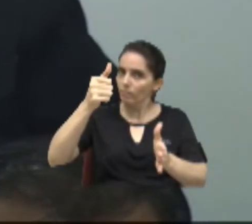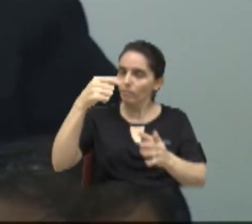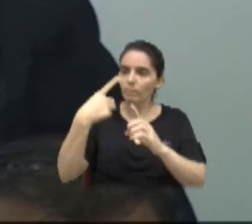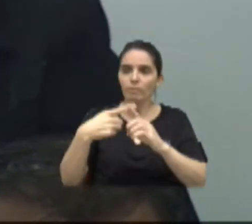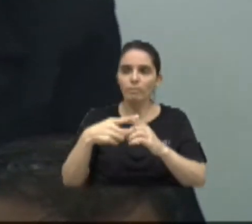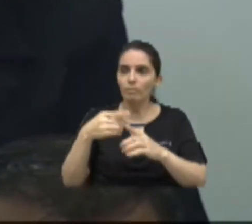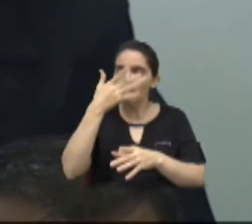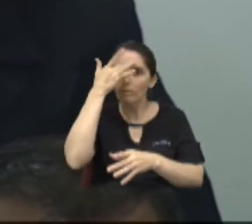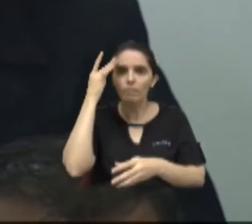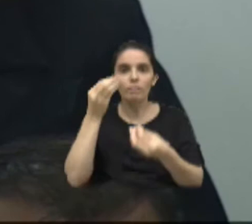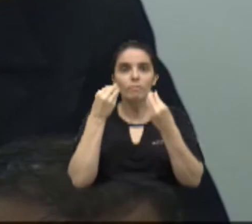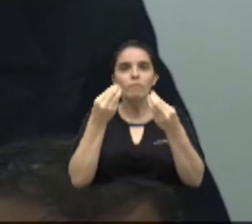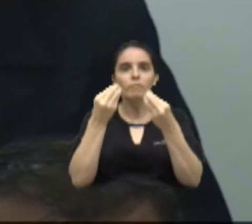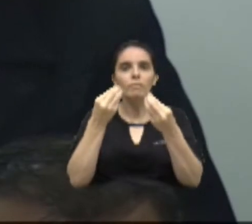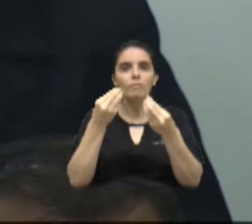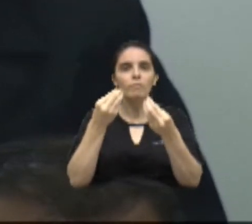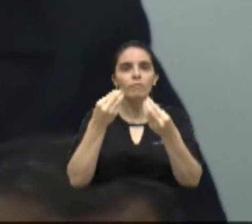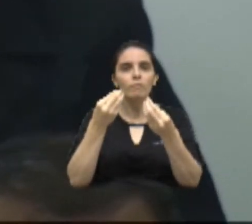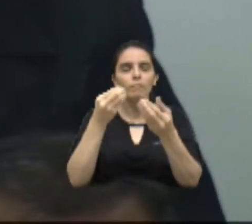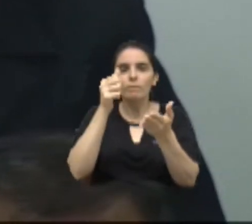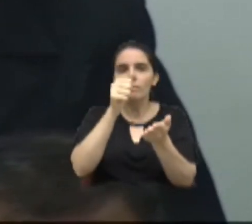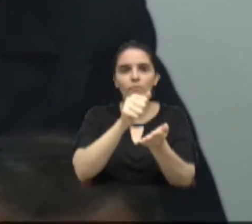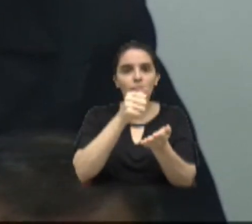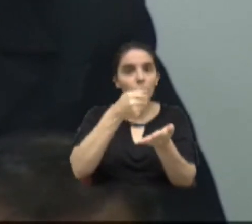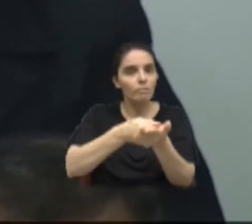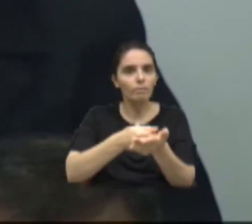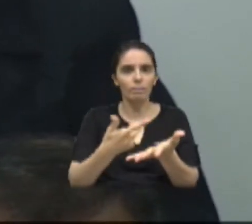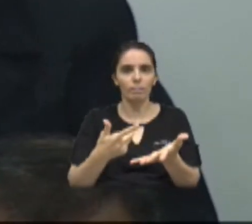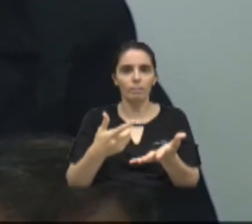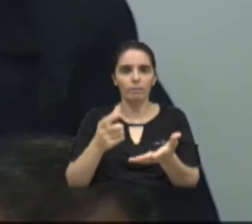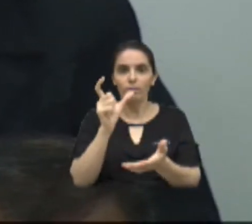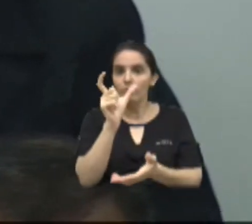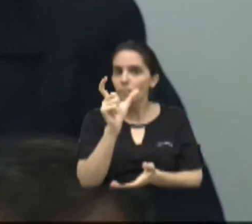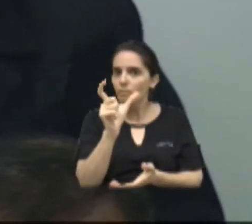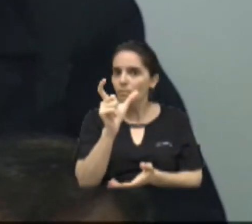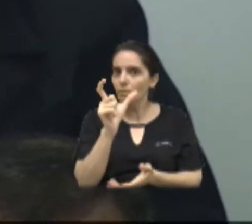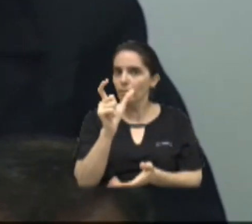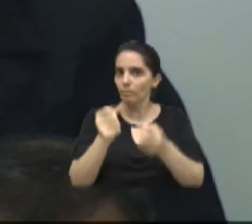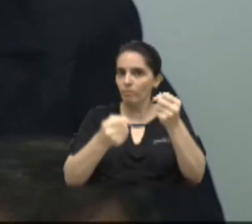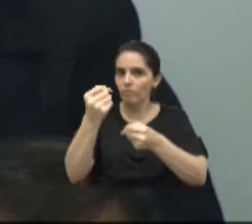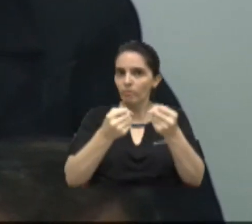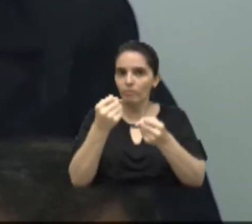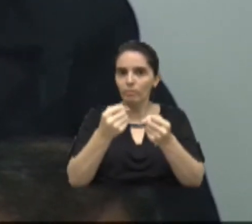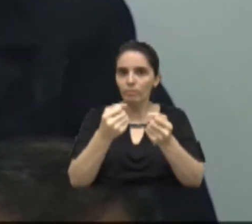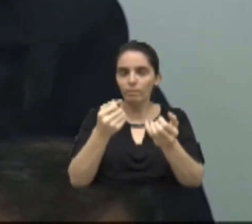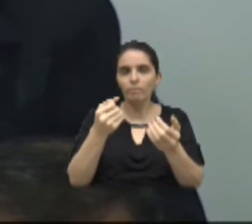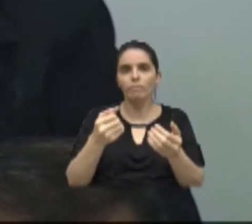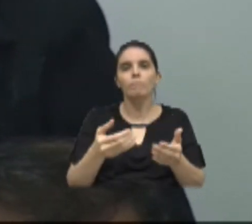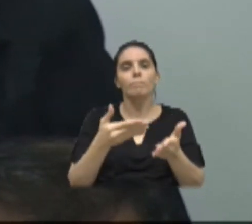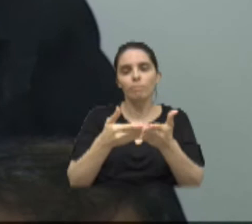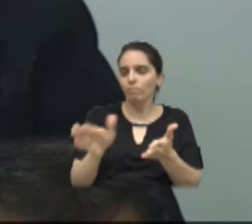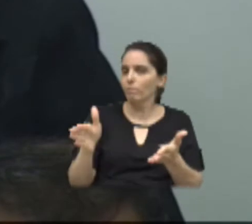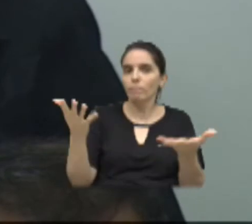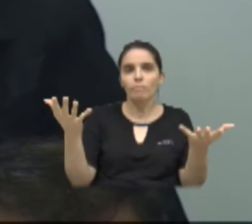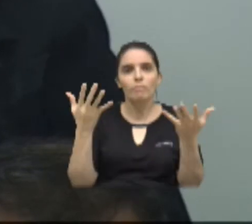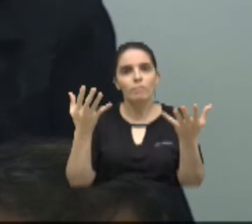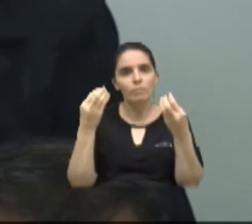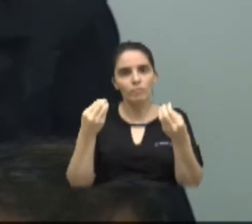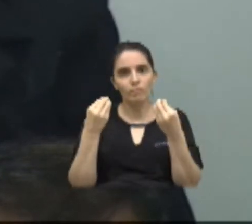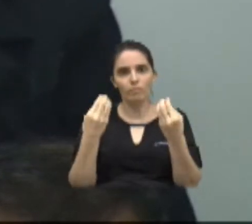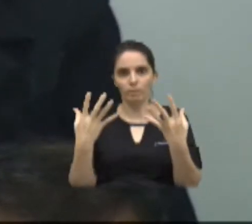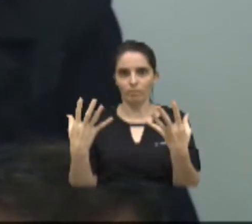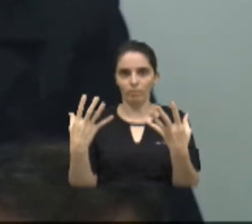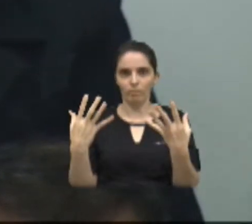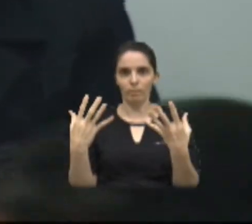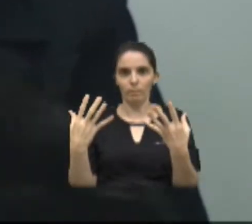onde tirar. E ele está sem carta a partir de hoje. E eu não conversei com nenhum deles, mas só de pensar em 9 multas, eu já sei que ele está sem carta.